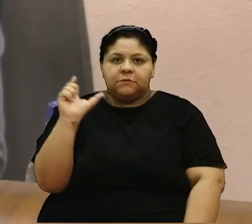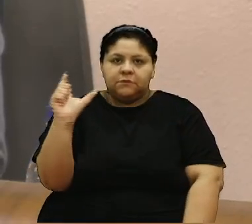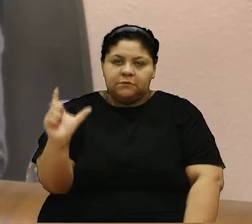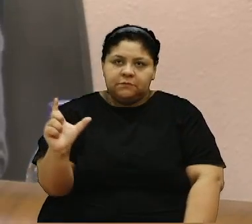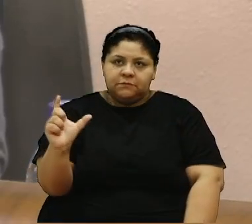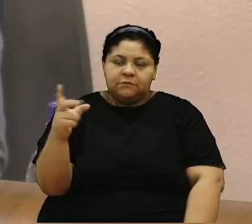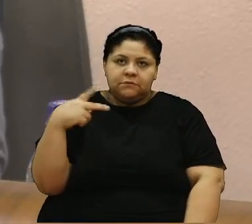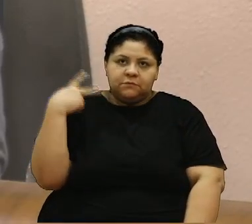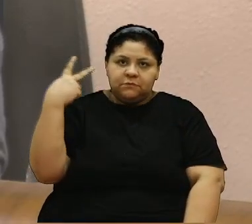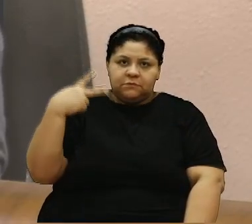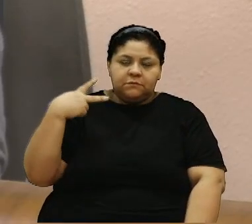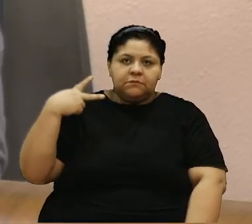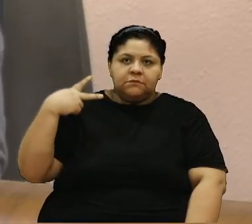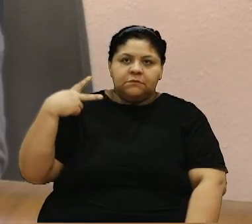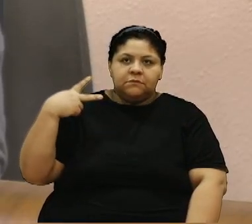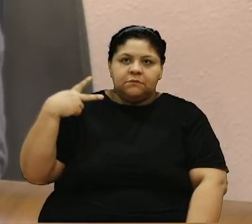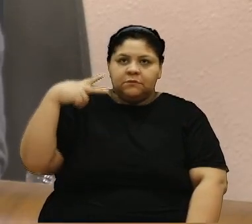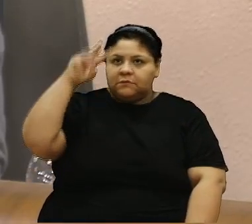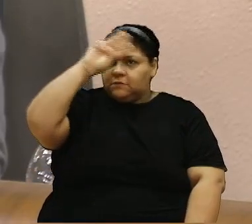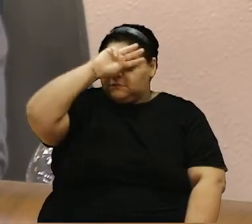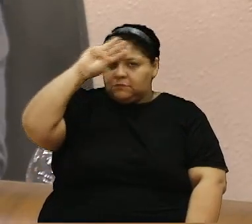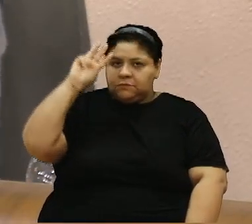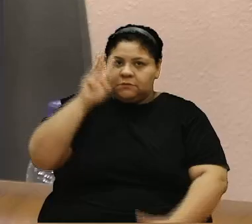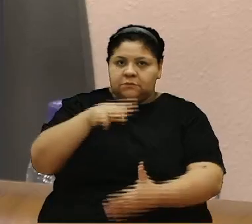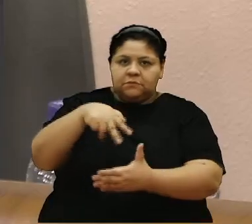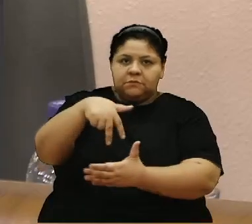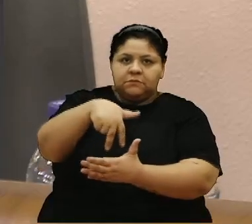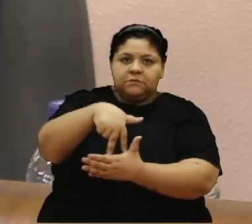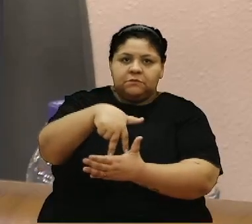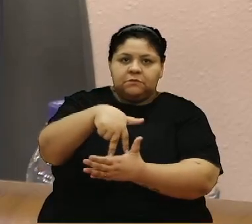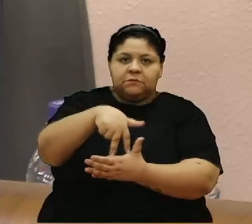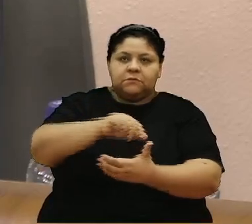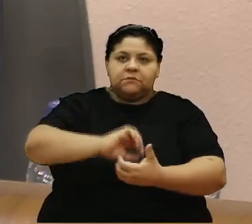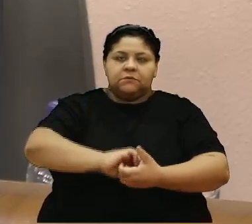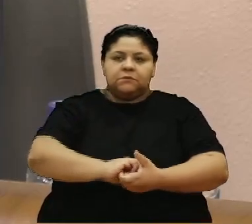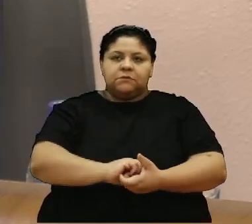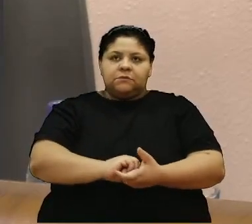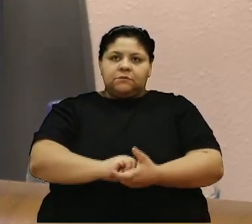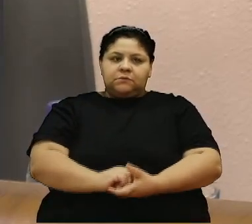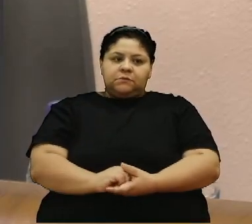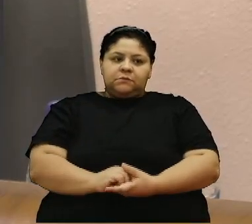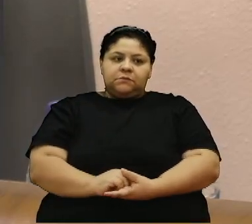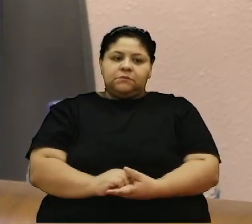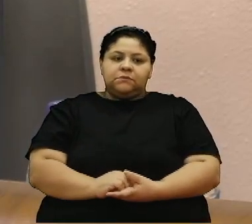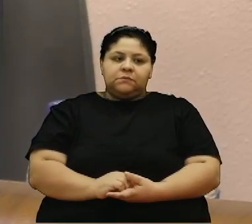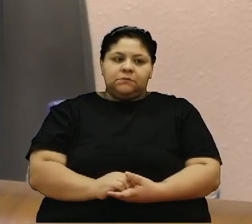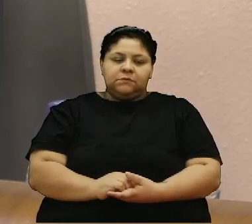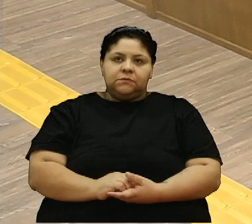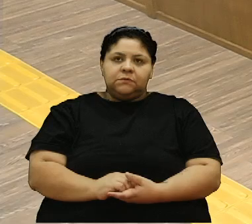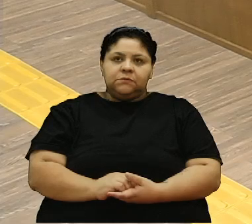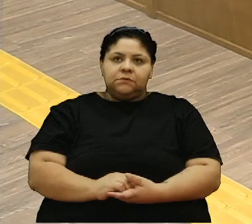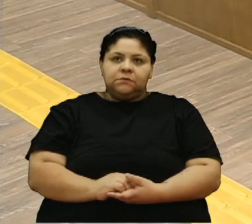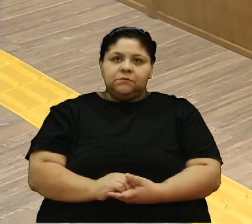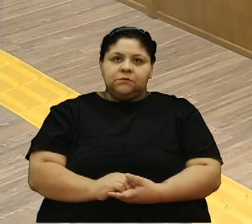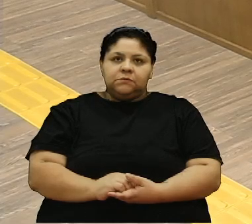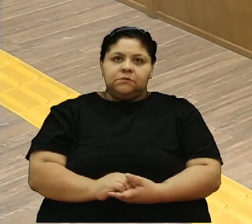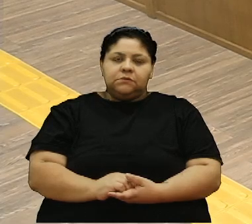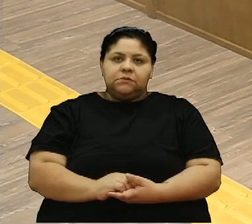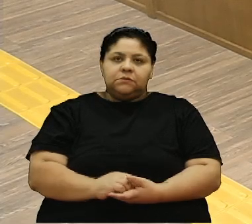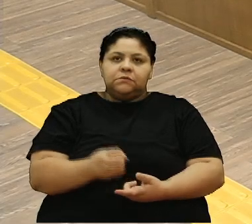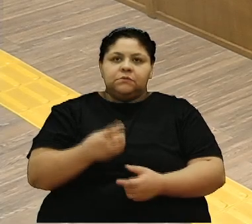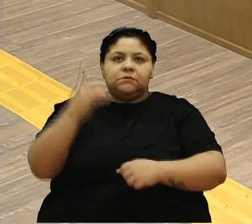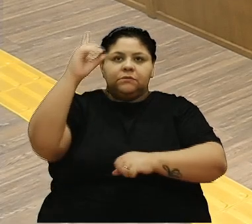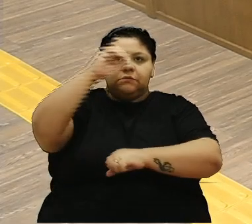Com a palavra, vereador Juliano Valim, da tribuna. Uma declaração de líder para a bancada do PT. Bom